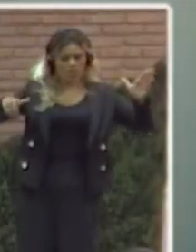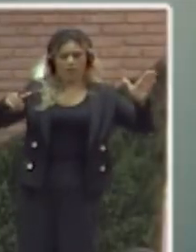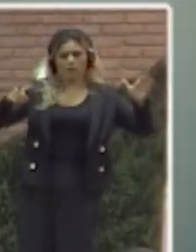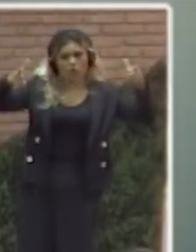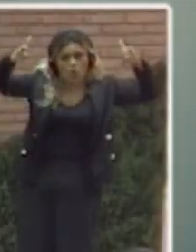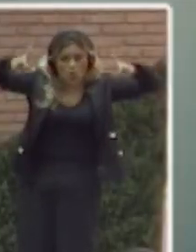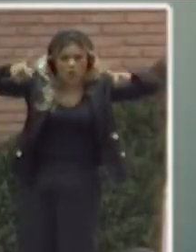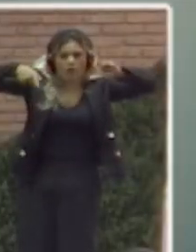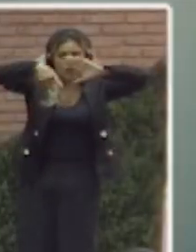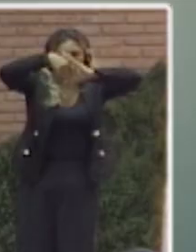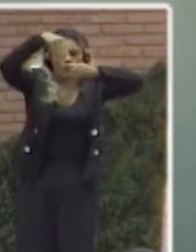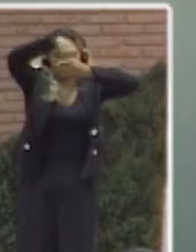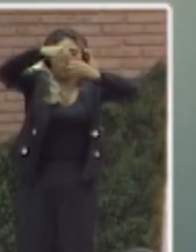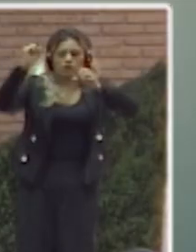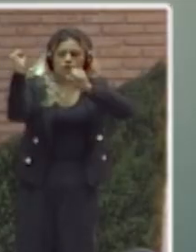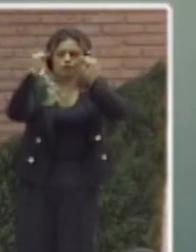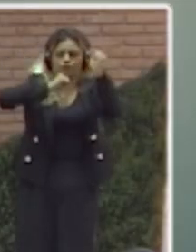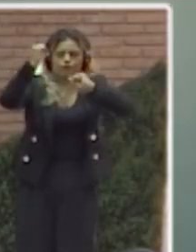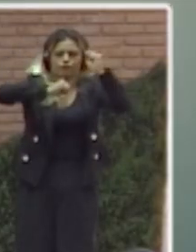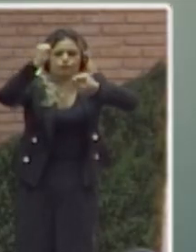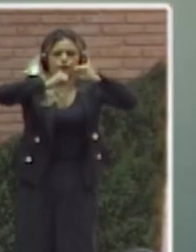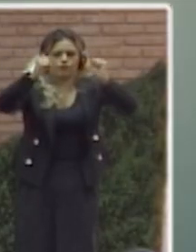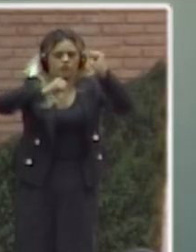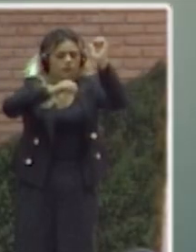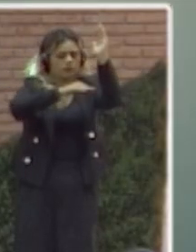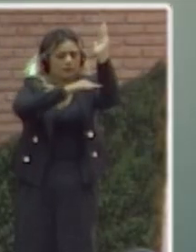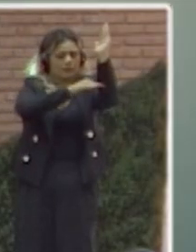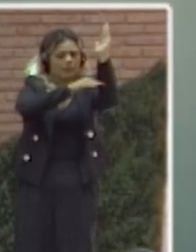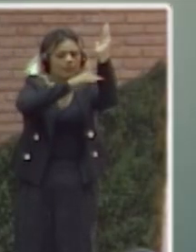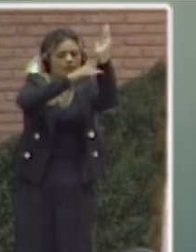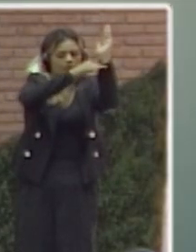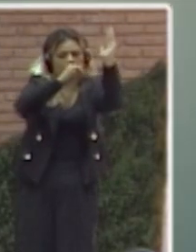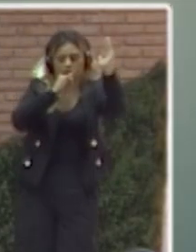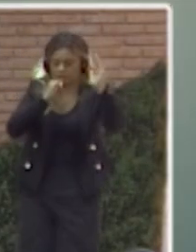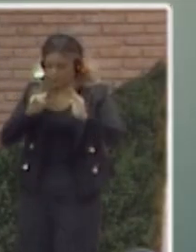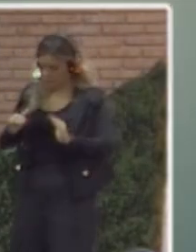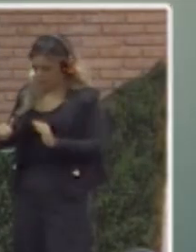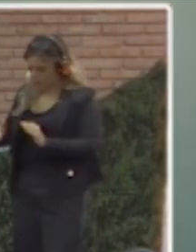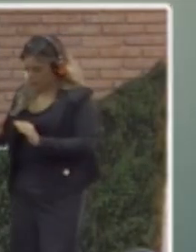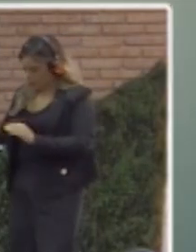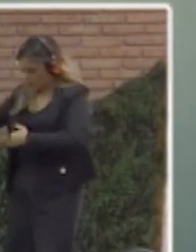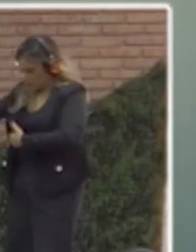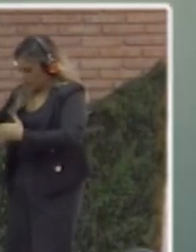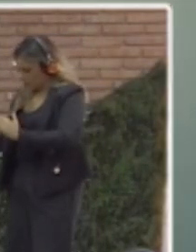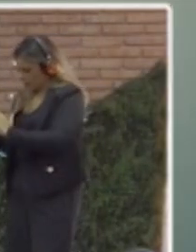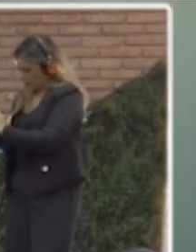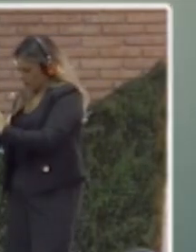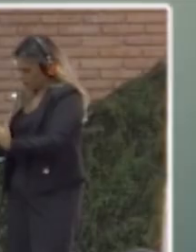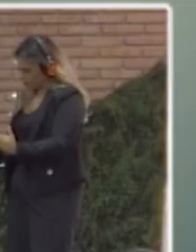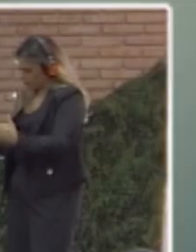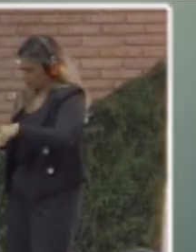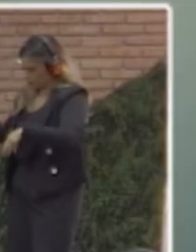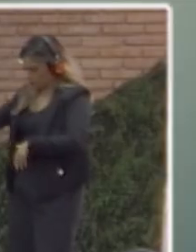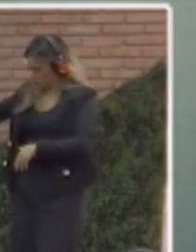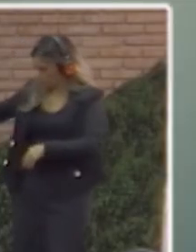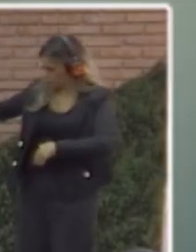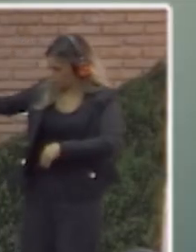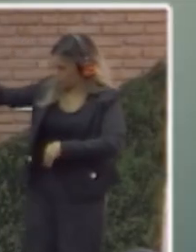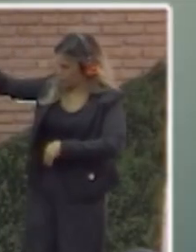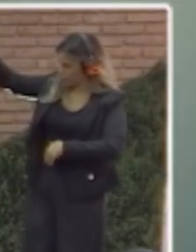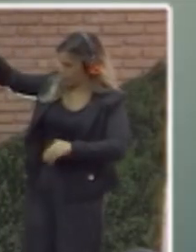um ambiente de produção. Cada andar subia a estrutura, a gente colocava o banheiro, todas as